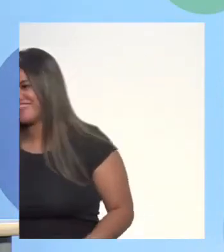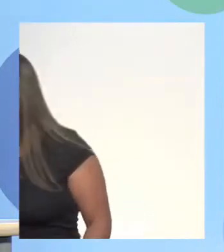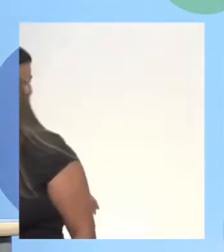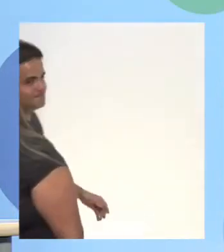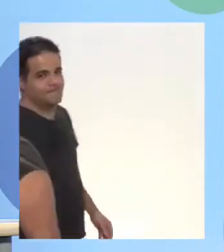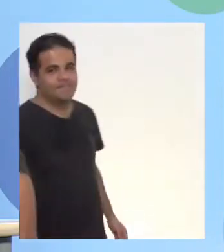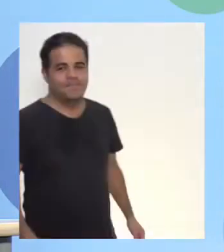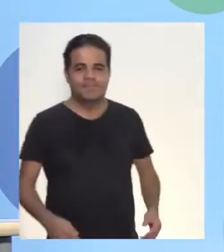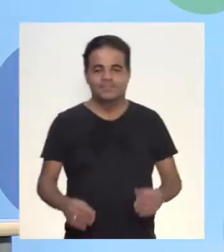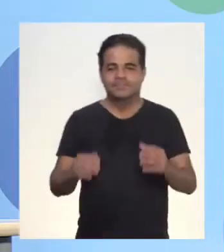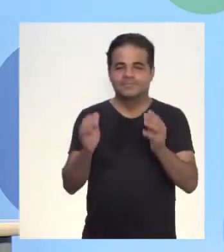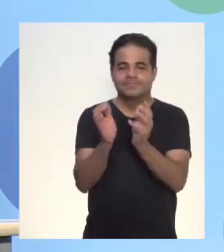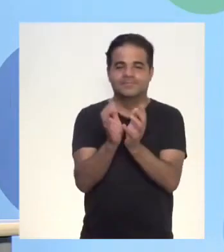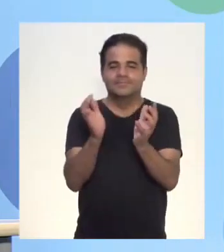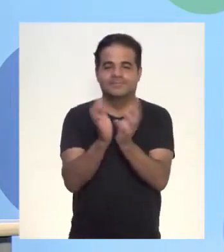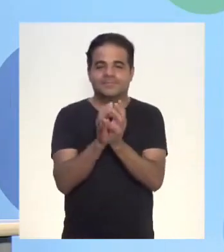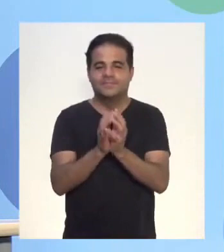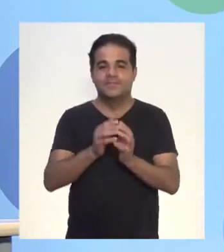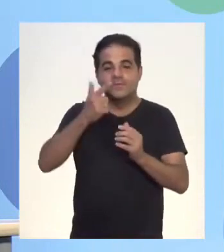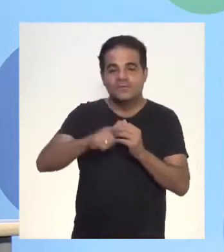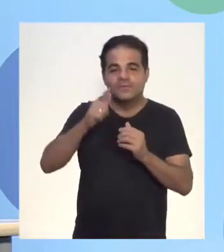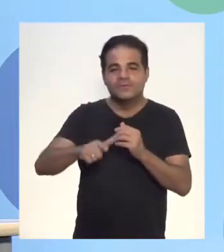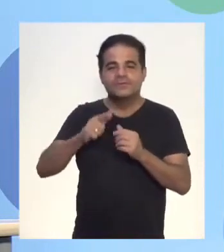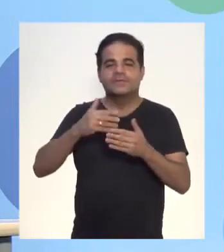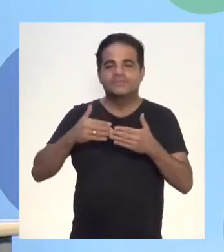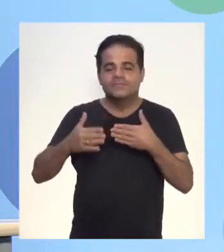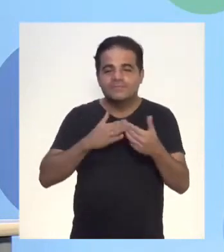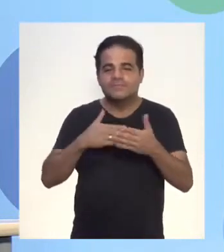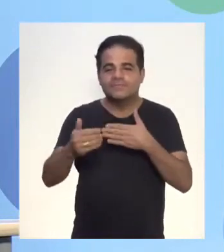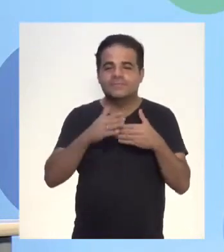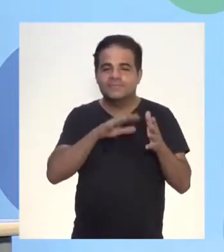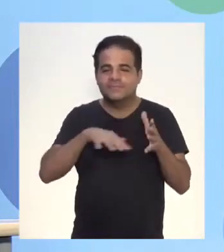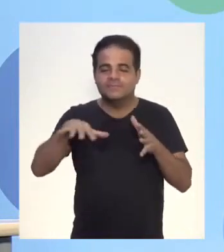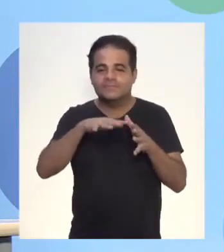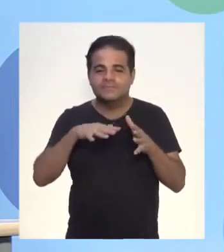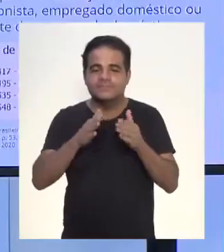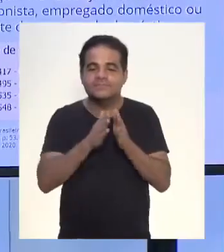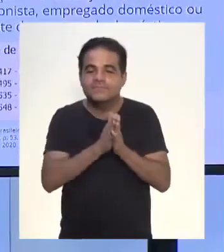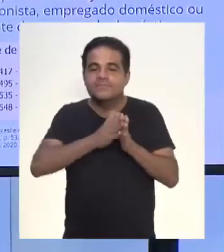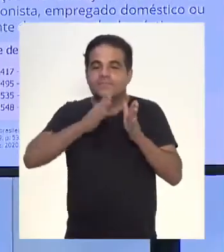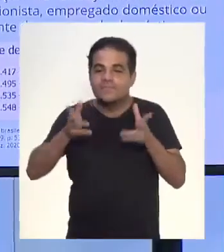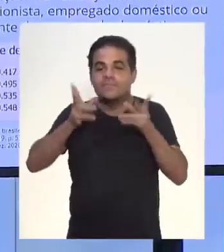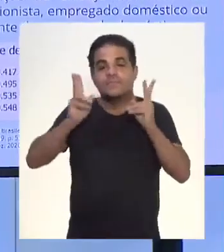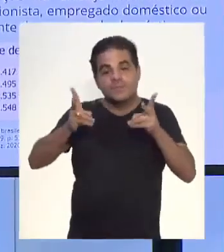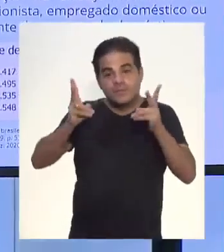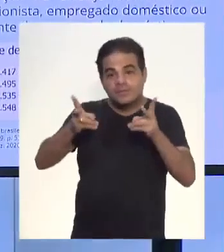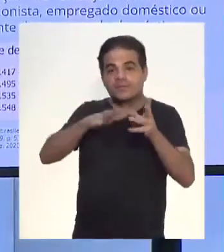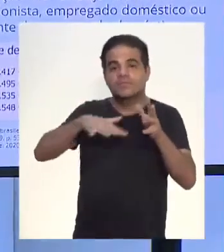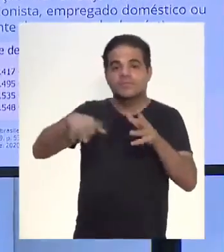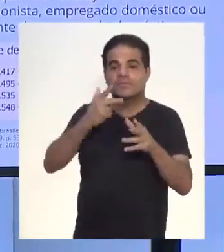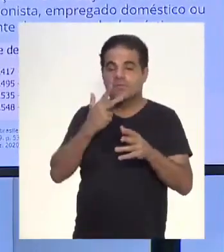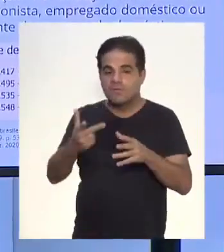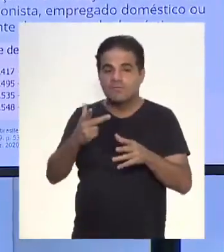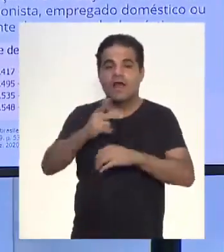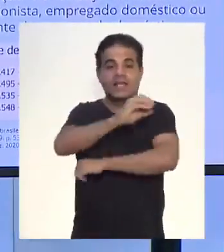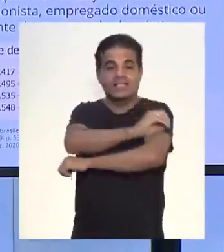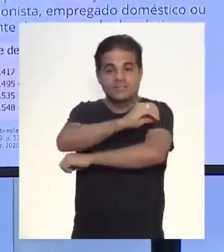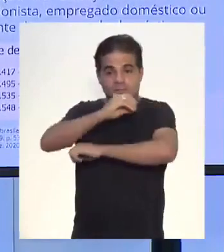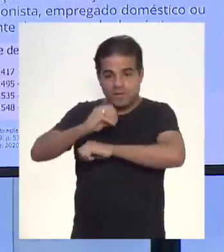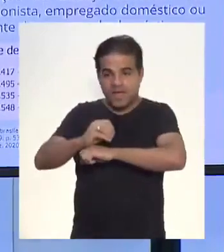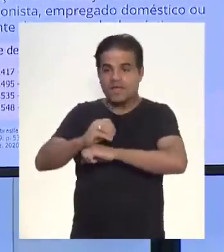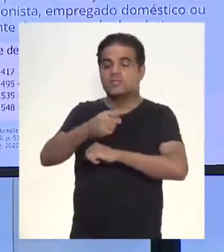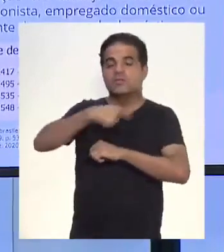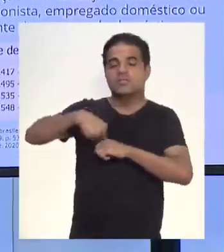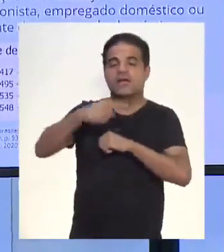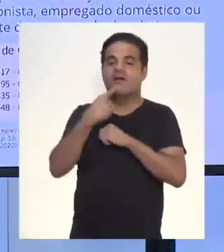grupo e outro não seja de tamanha desvantagem, né? E, ao mesmo tempo, por exemplo, quando a gente fala do Centro-Oeste, a gente